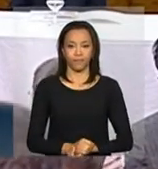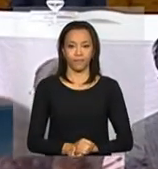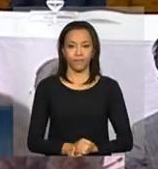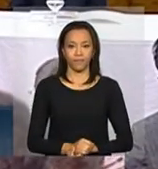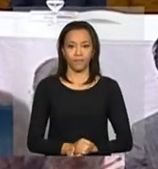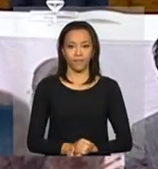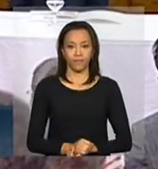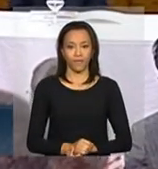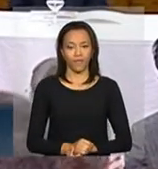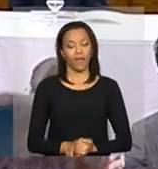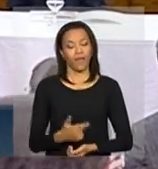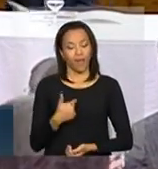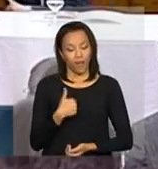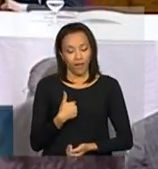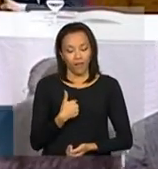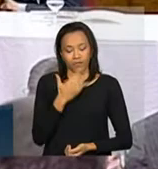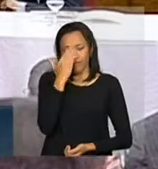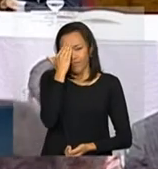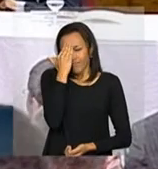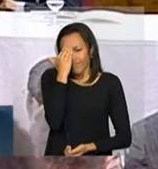Queria agradecer muito